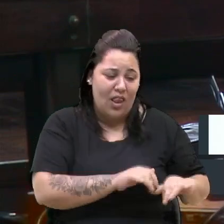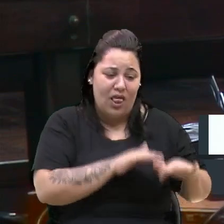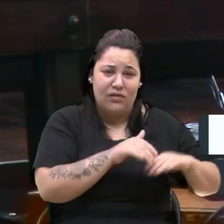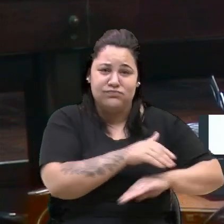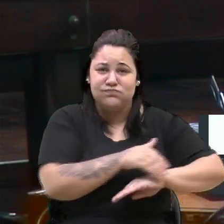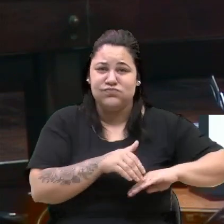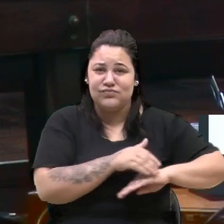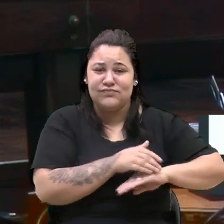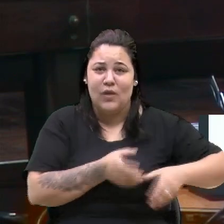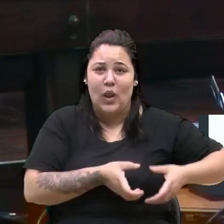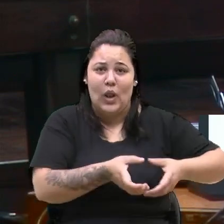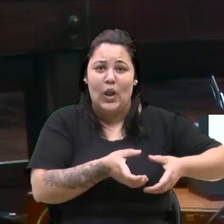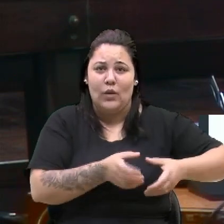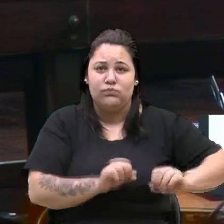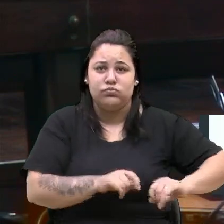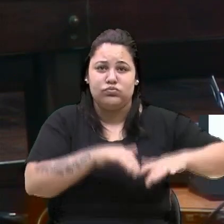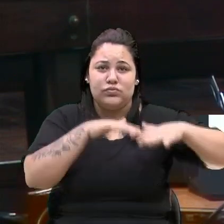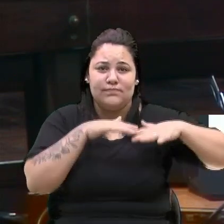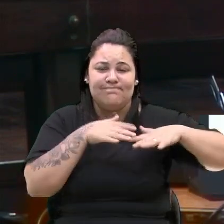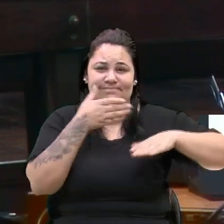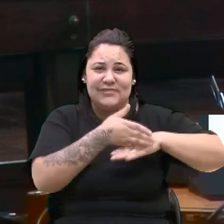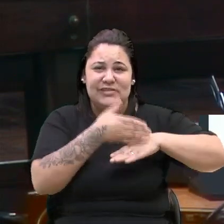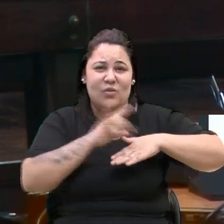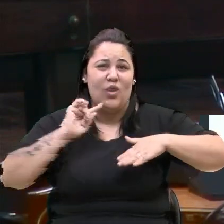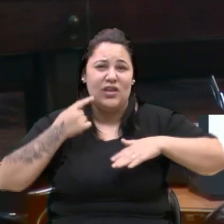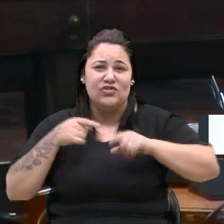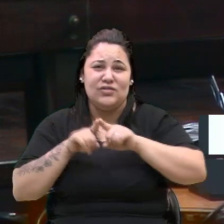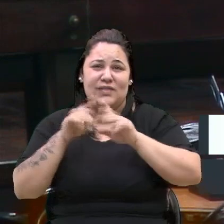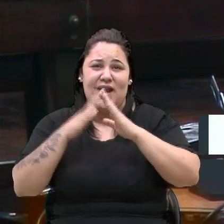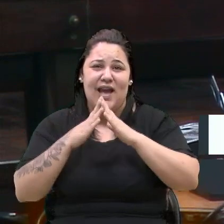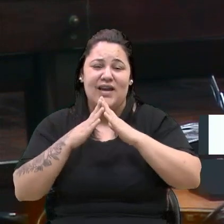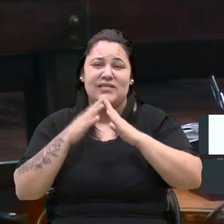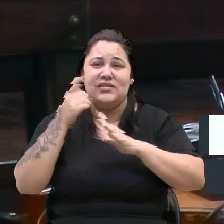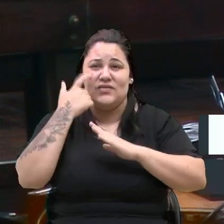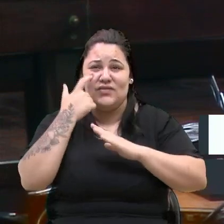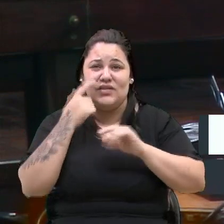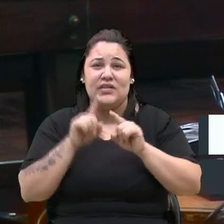entrando porcaria dentro da casa deles. E também vi